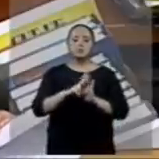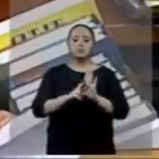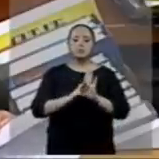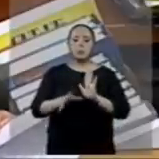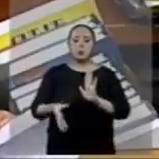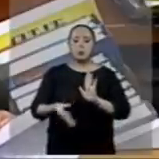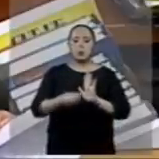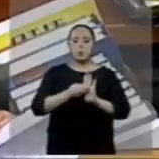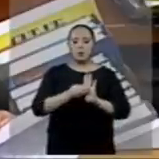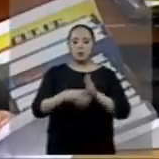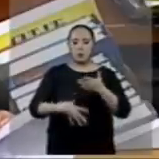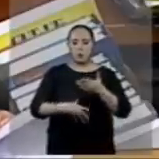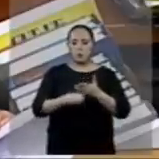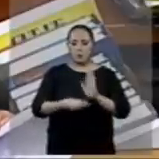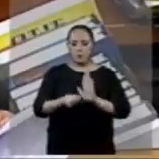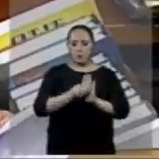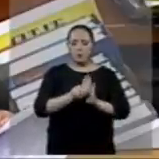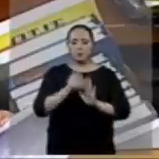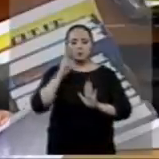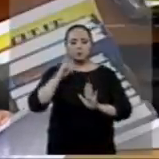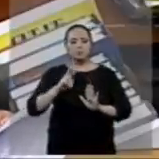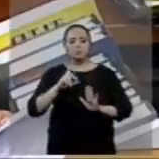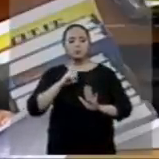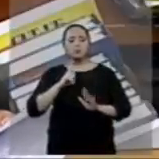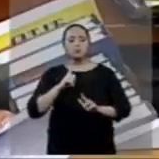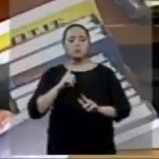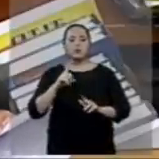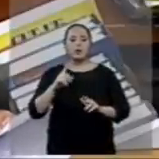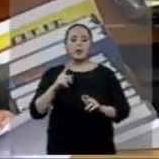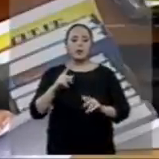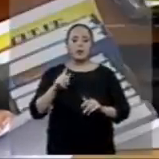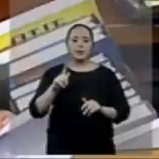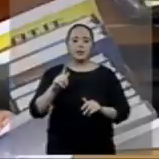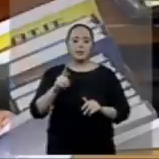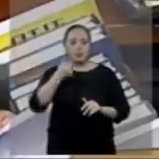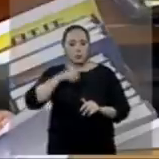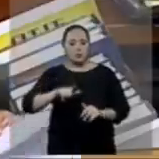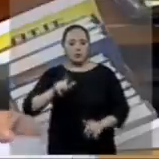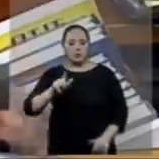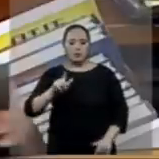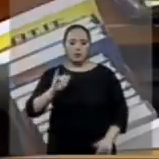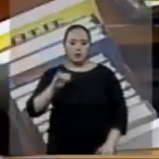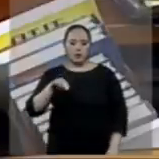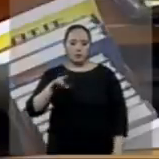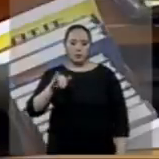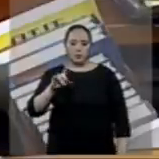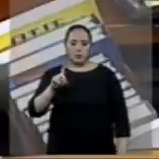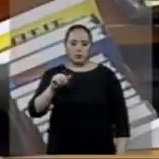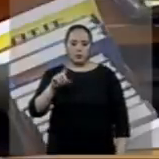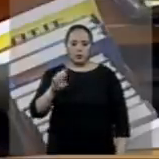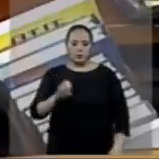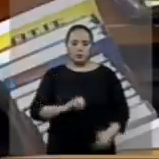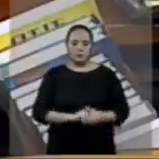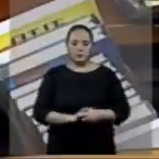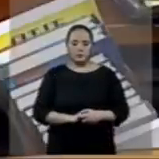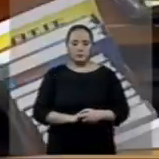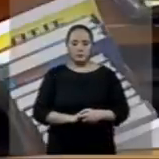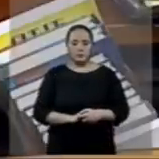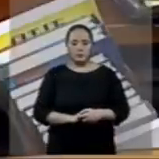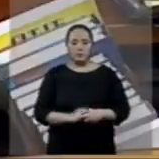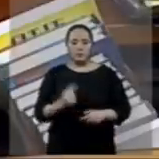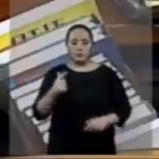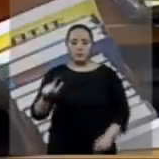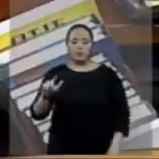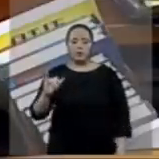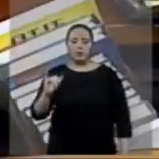a prever os pressupostos devidos para gozo da imunidade. A embargada intimada